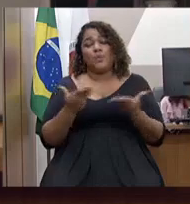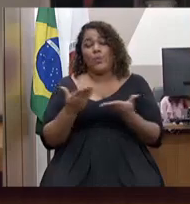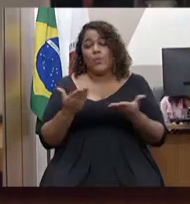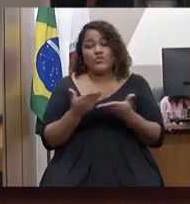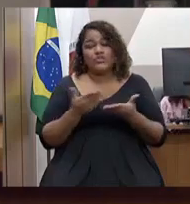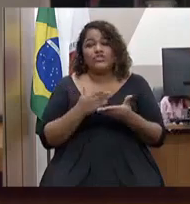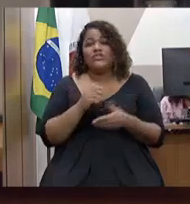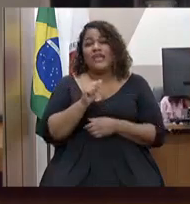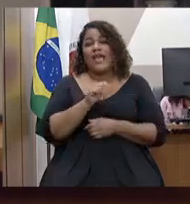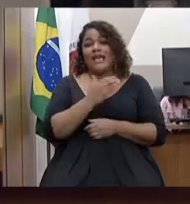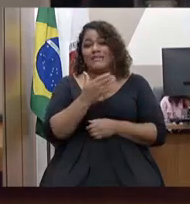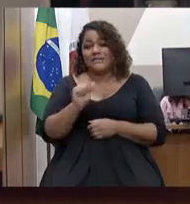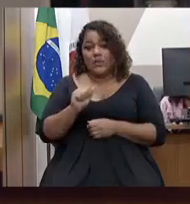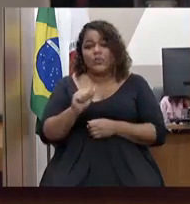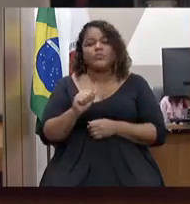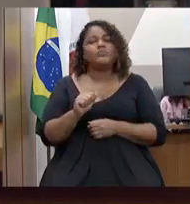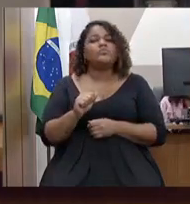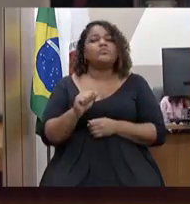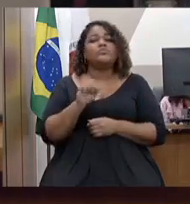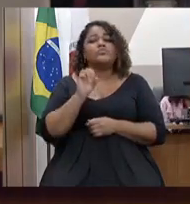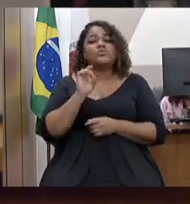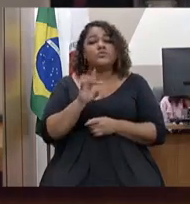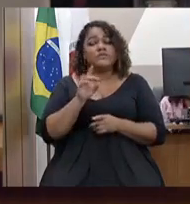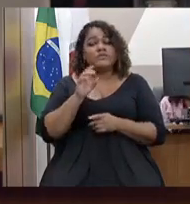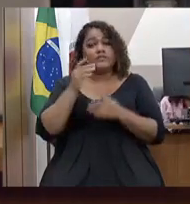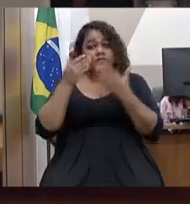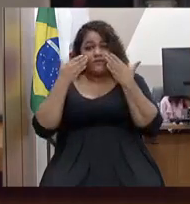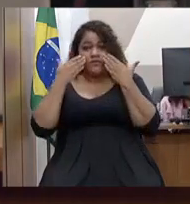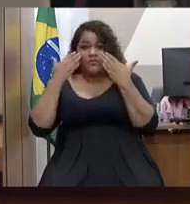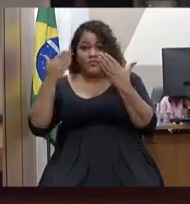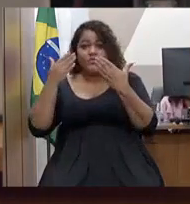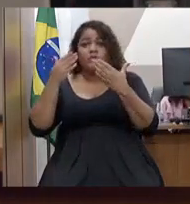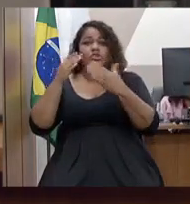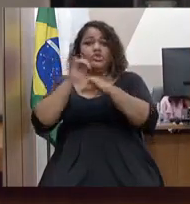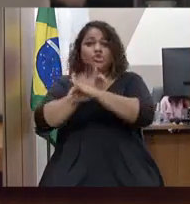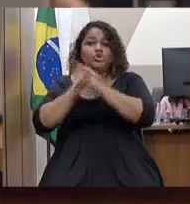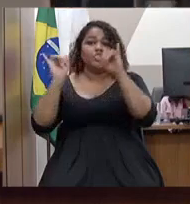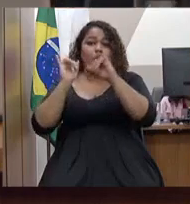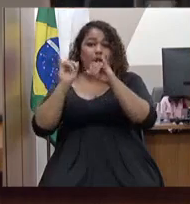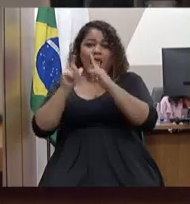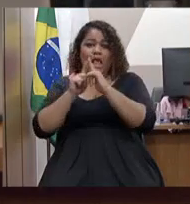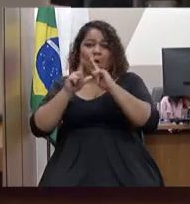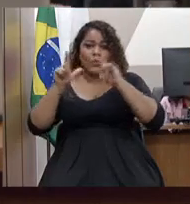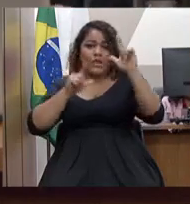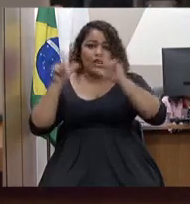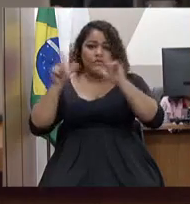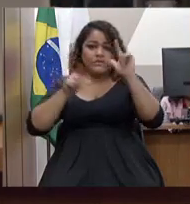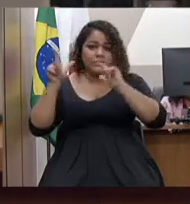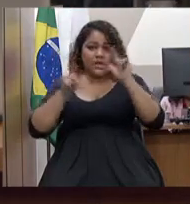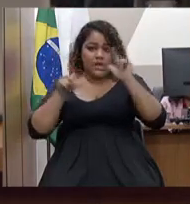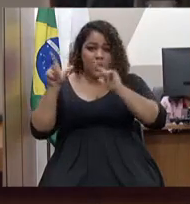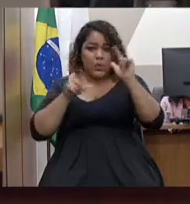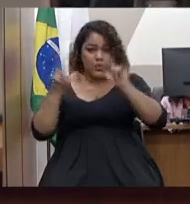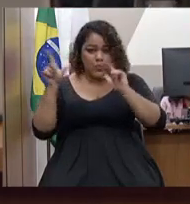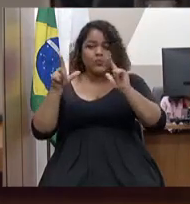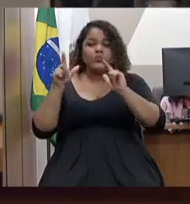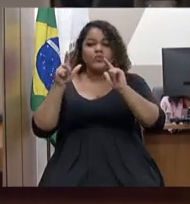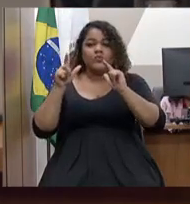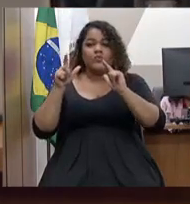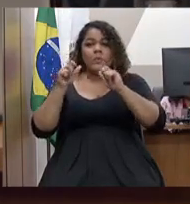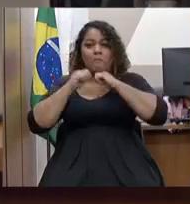a não ser nos casos que tem repercussão geral né que impacta para a sociedade que impacta mídia